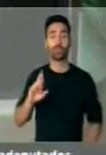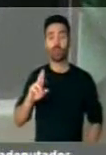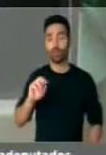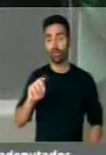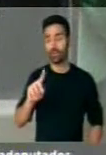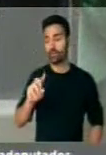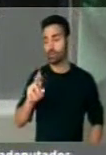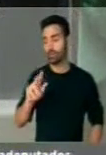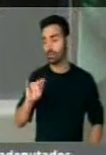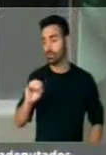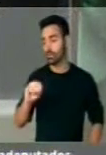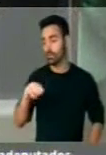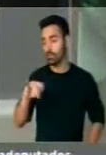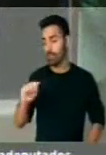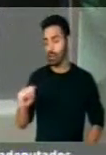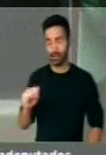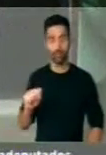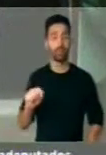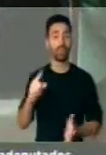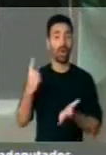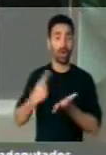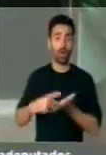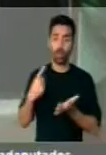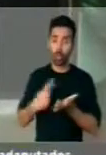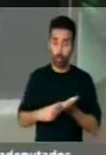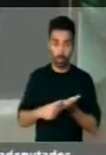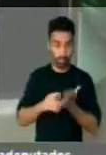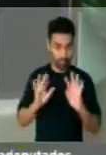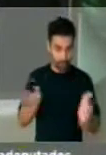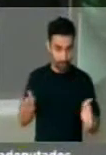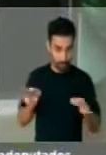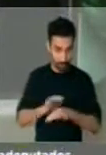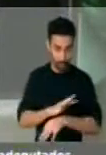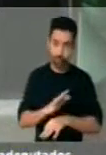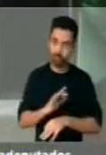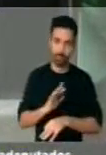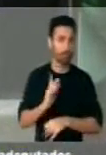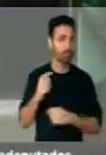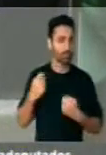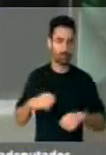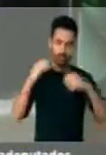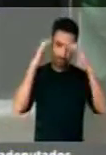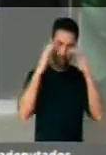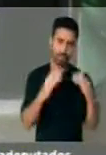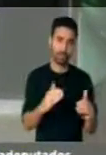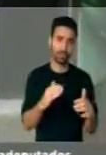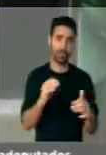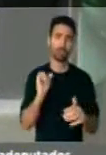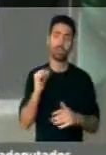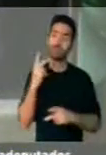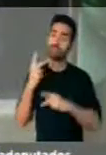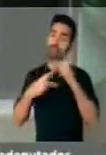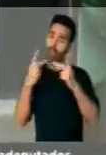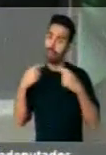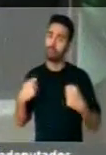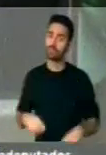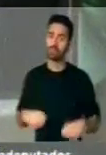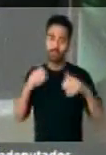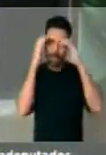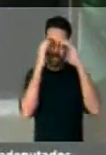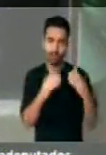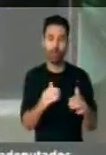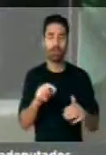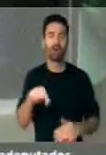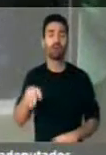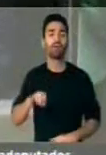Maia. Acordo fechado é acordo cumprido. Palavra empenhada é palavra cumprida. Quem